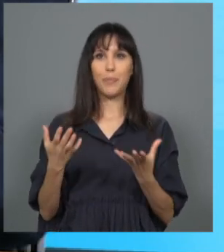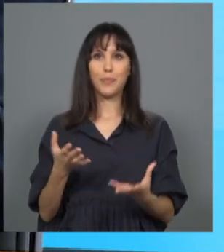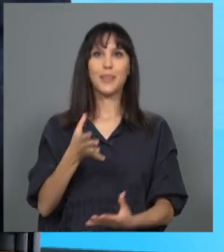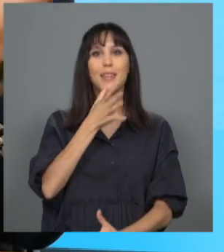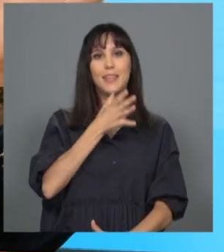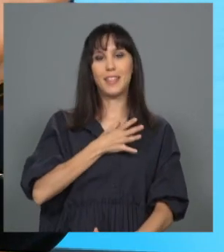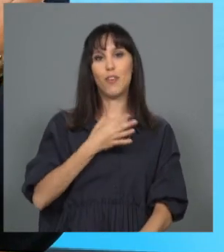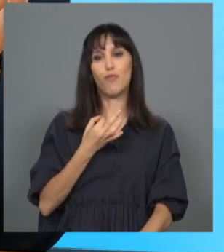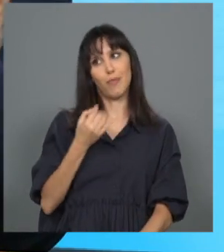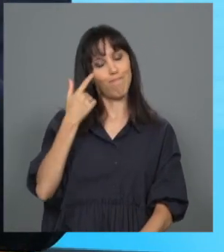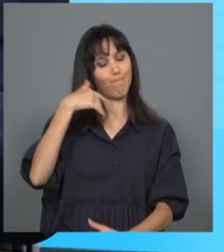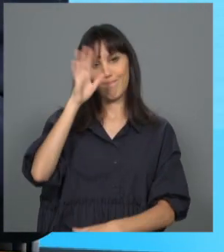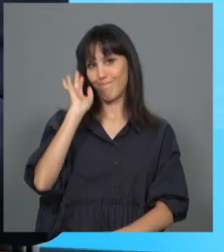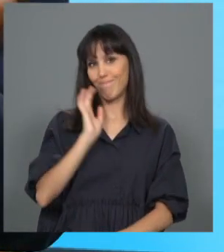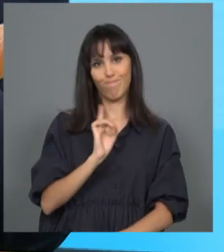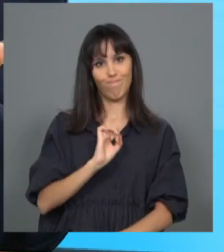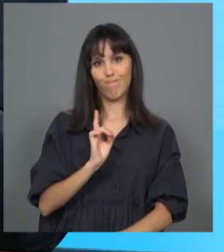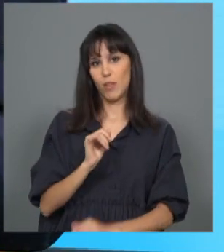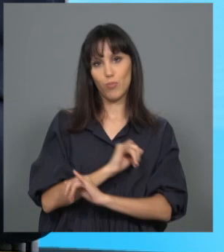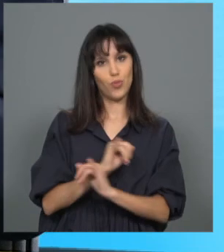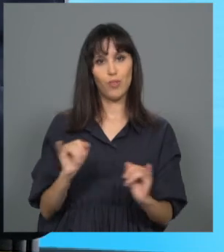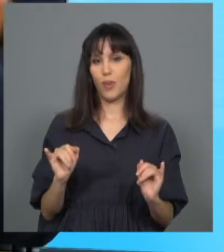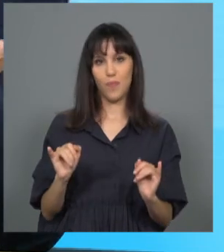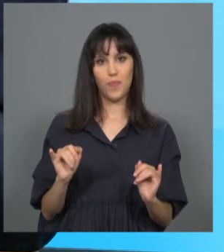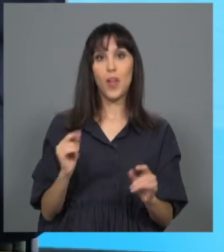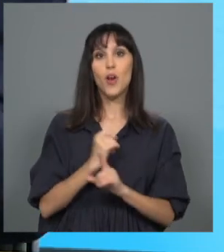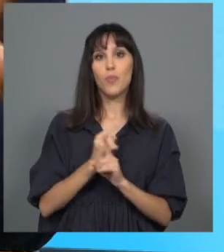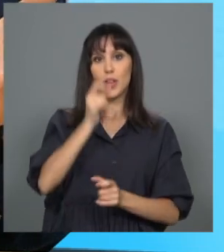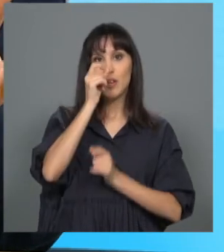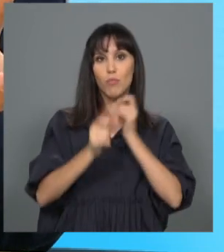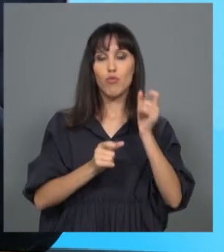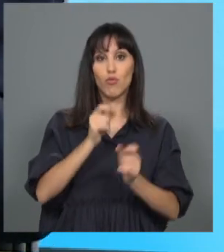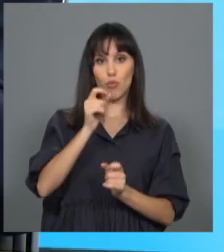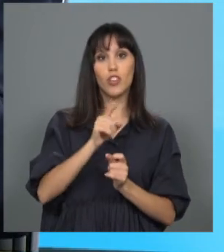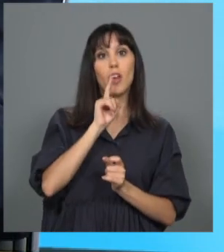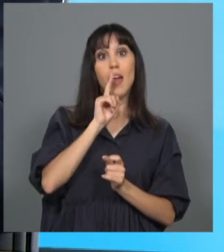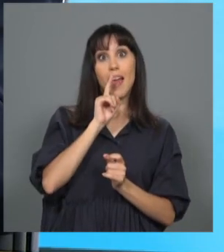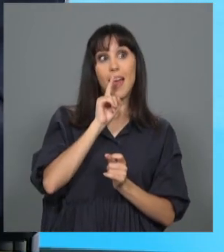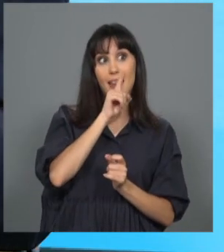disseram, esquece, isto não é possível, porque os americanos já apanharam todos os bilhetes estão